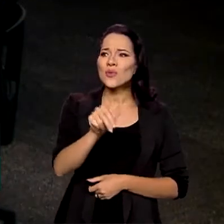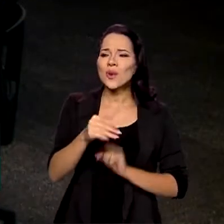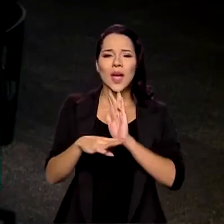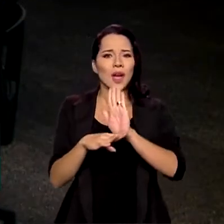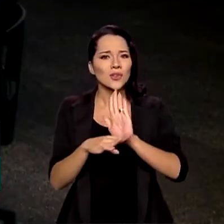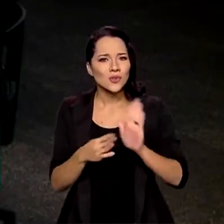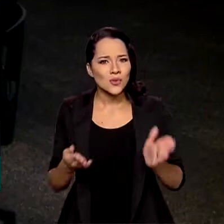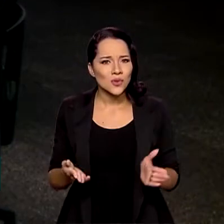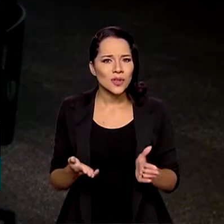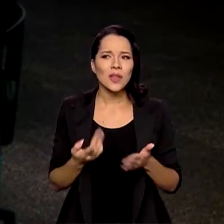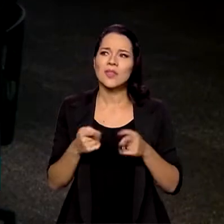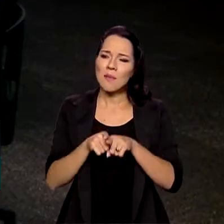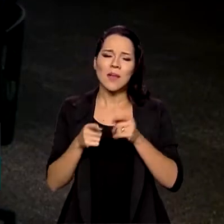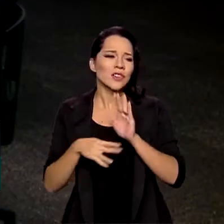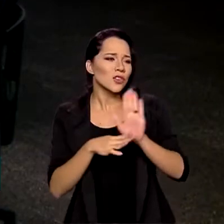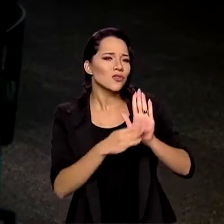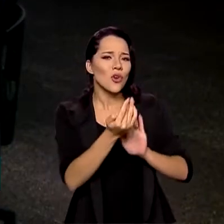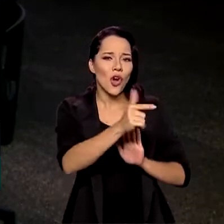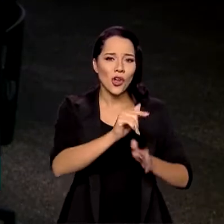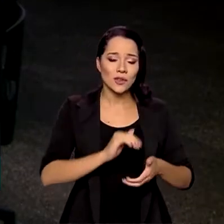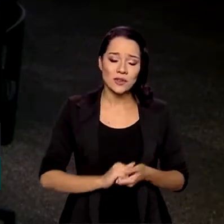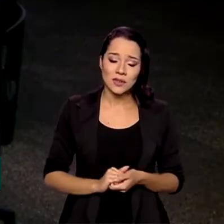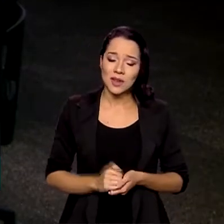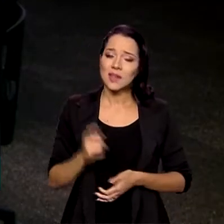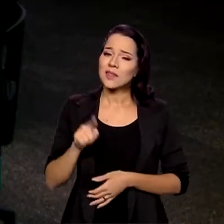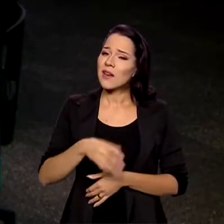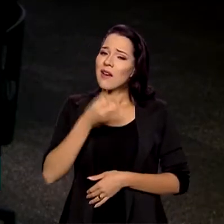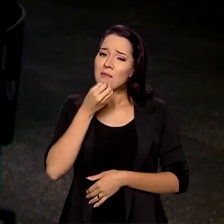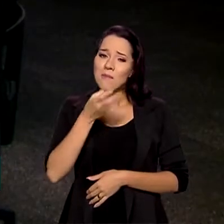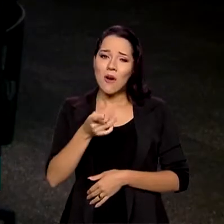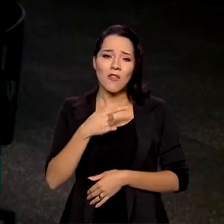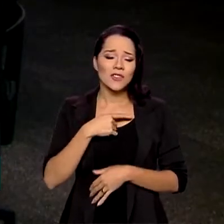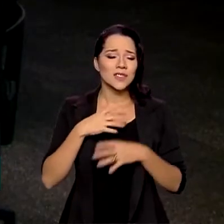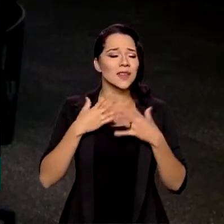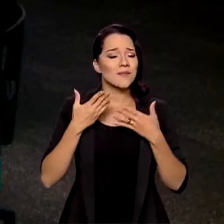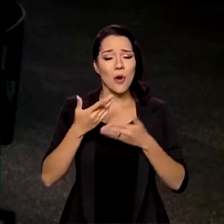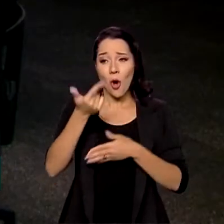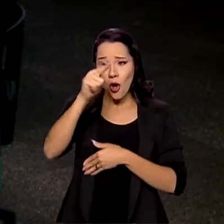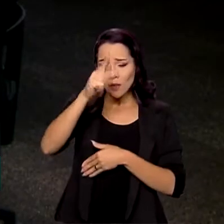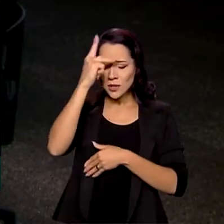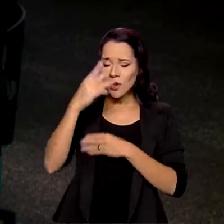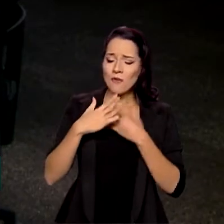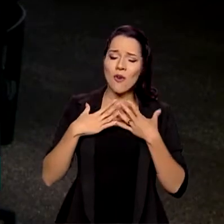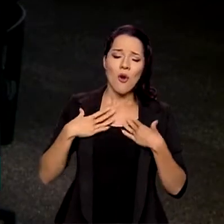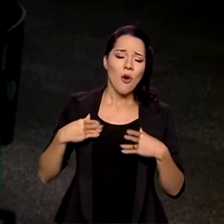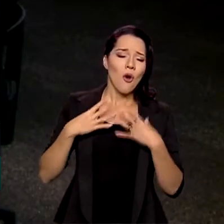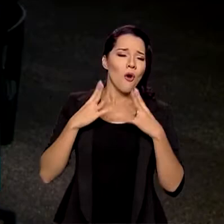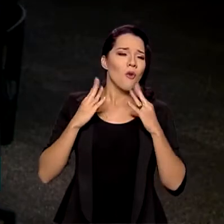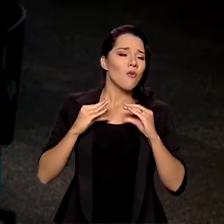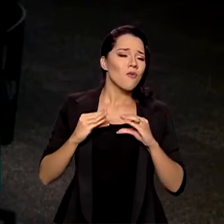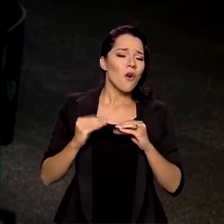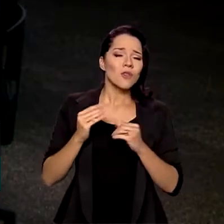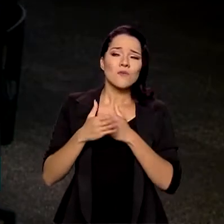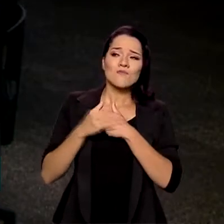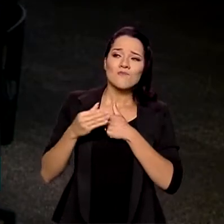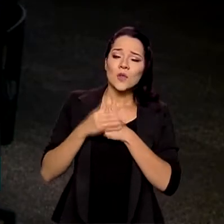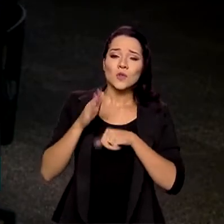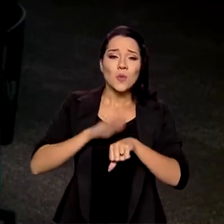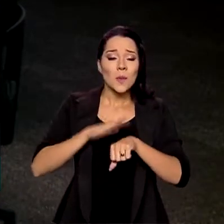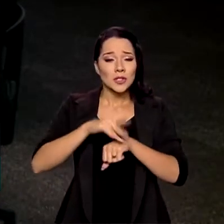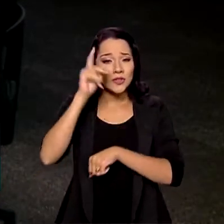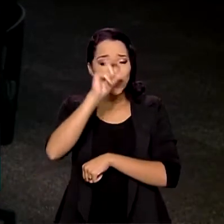ajudado e não ajudou? É muito bom você ser confortado nos momentos difíceis que todos